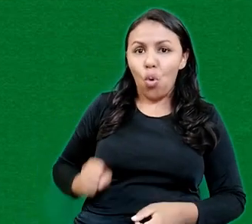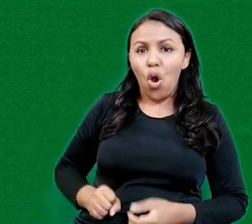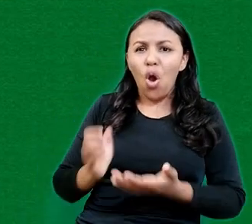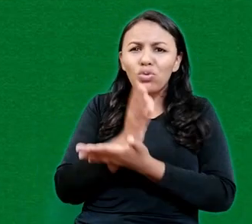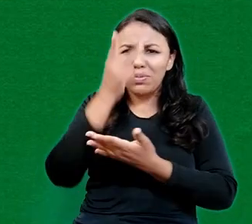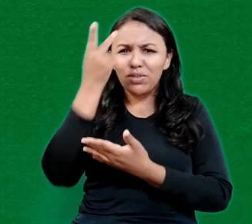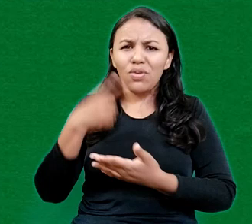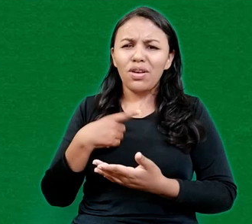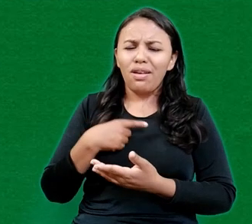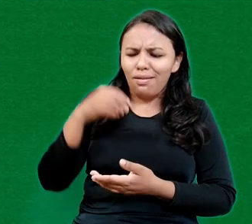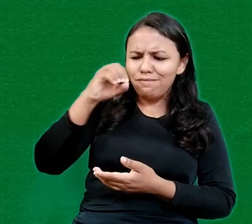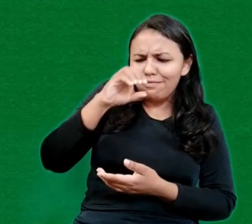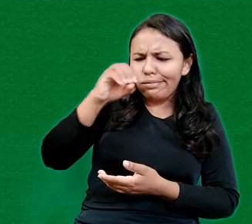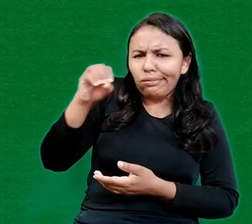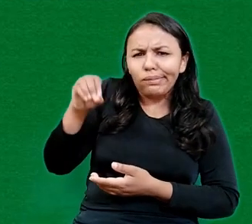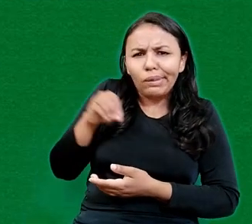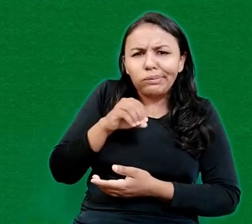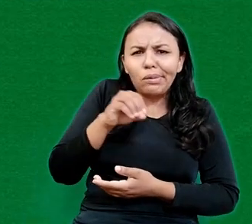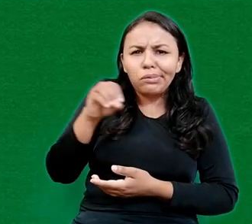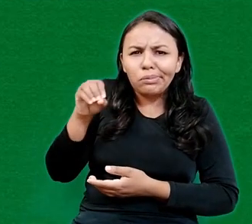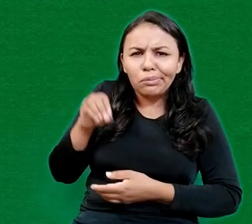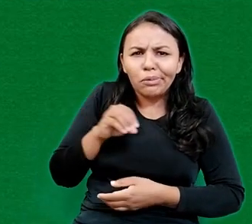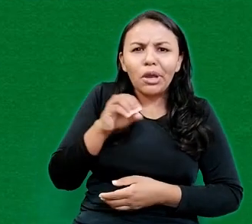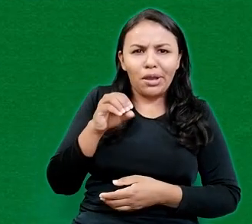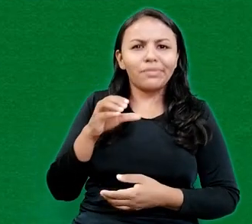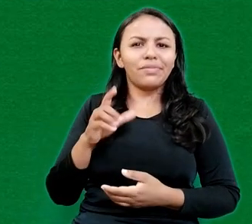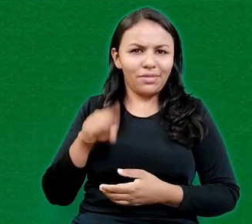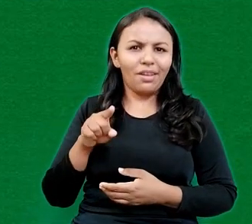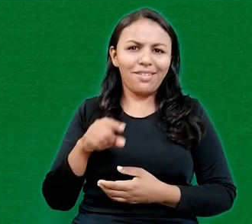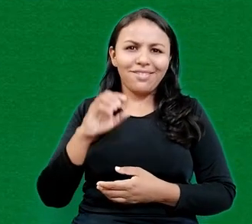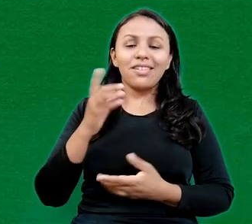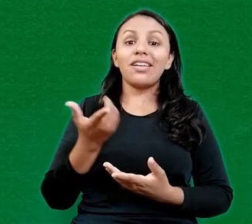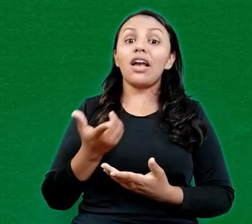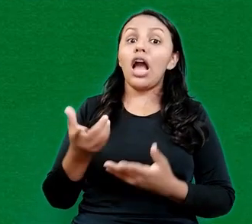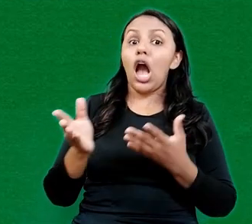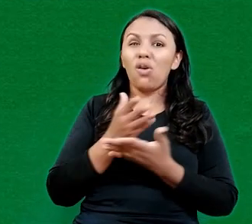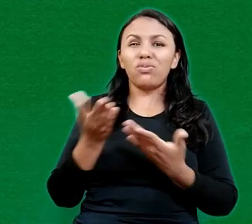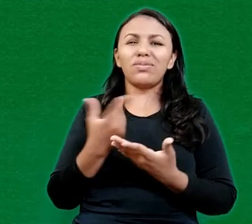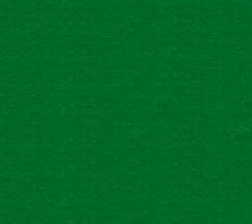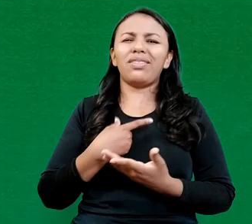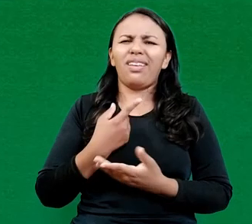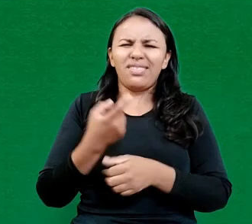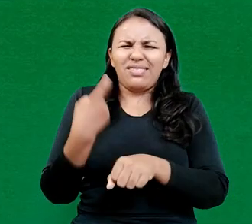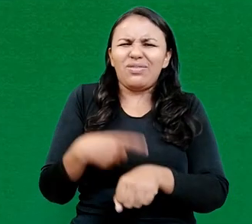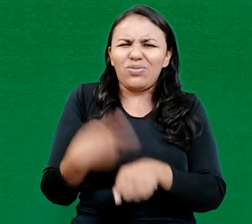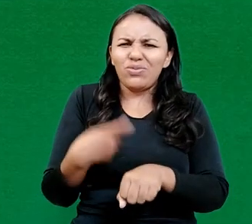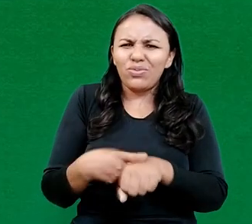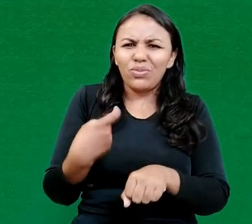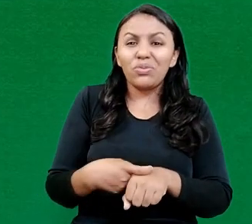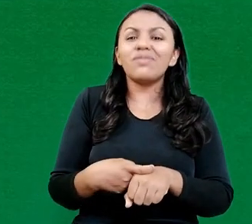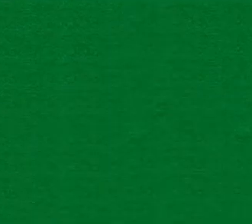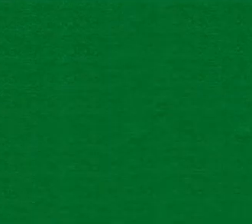fazem fezes cápricas, bolotinhas mesmo, falando no popular. Você tem fezes mais ressecadas, você tem aqui